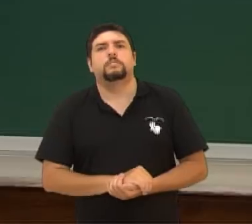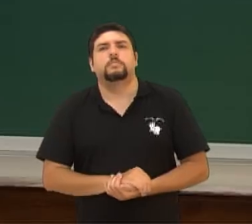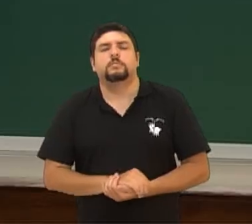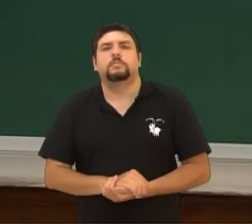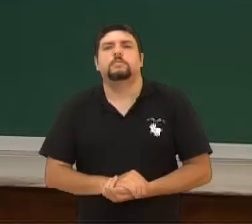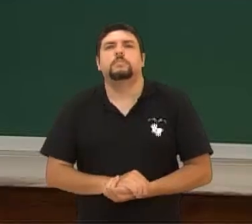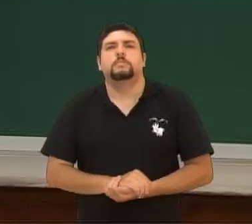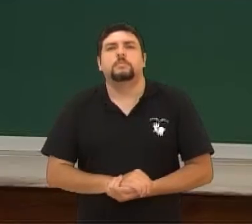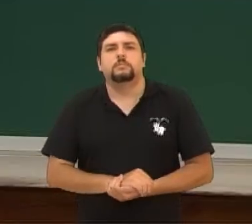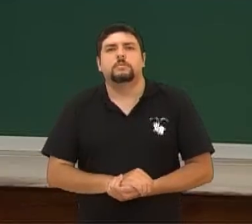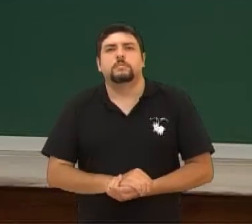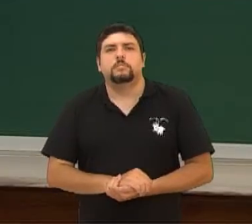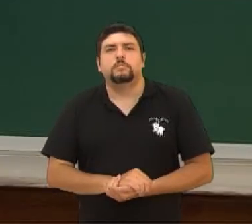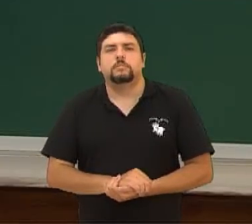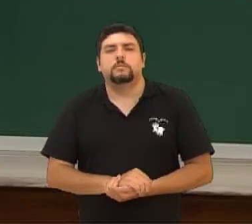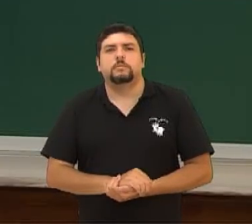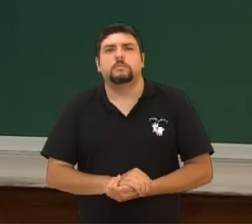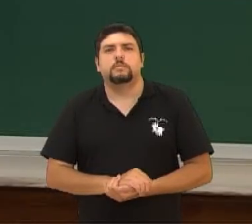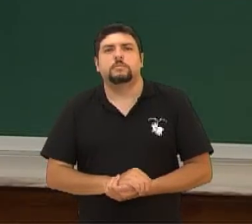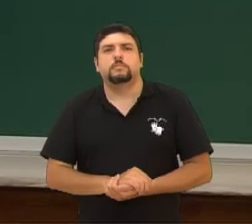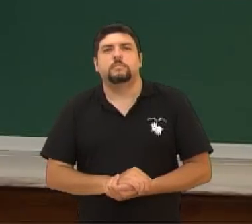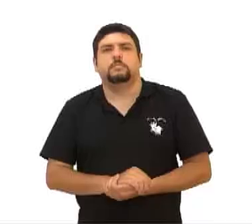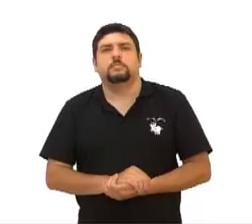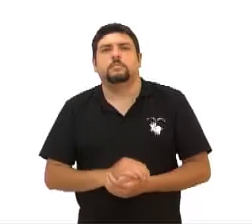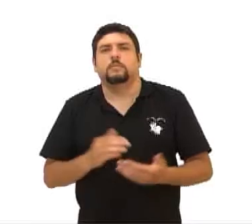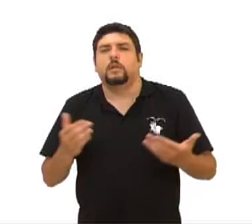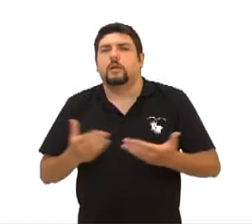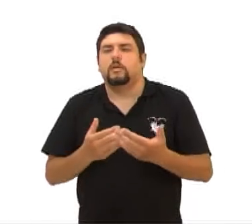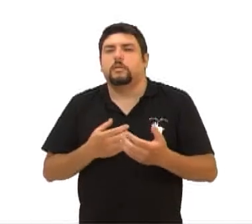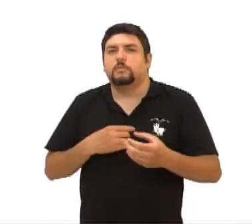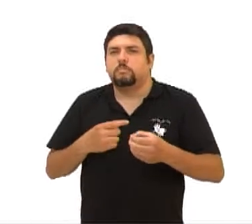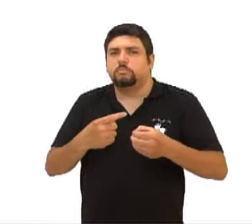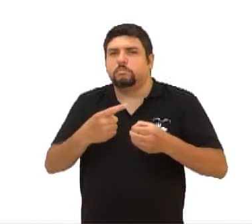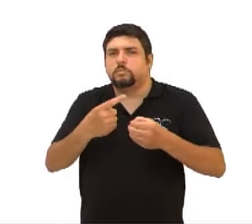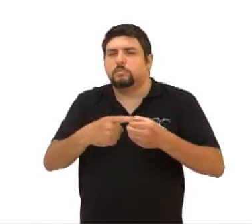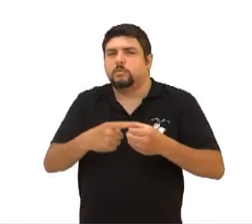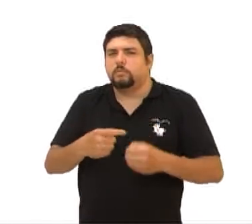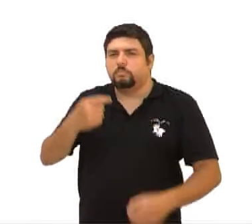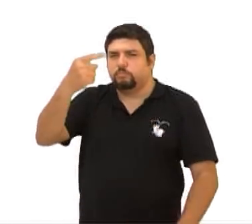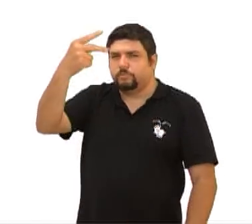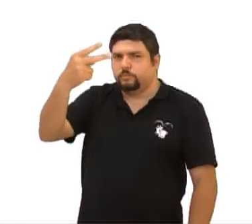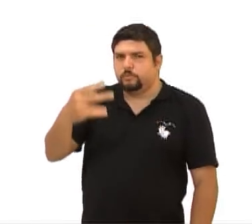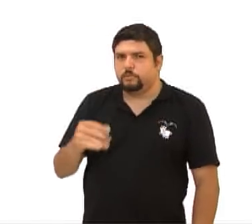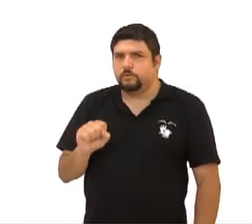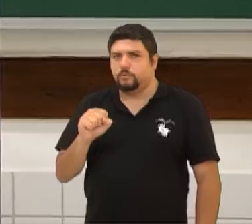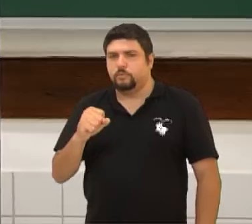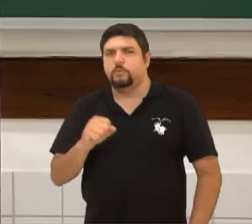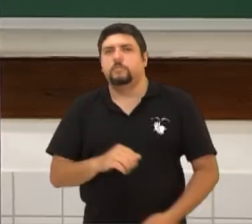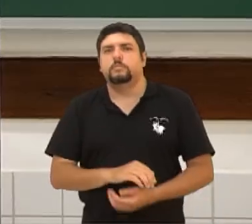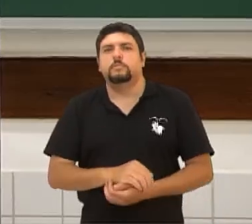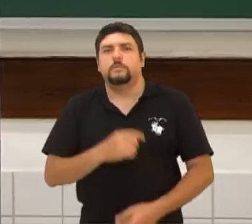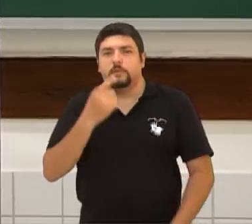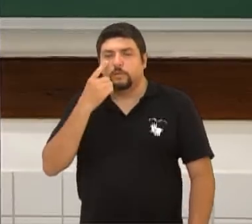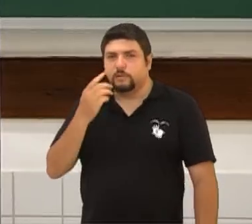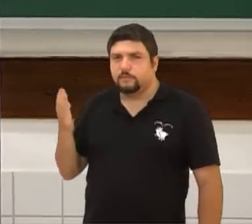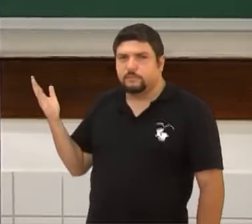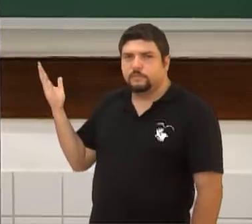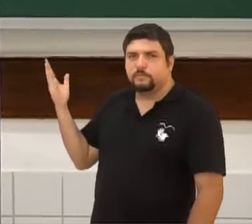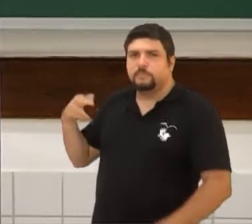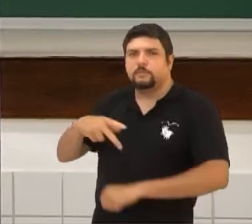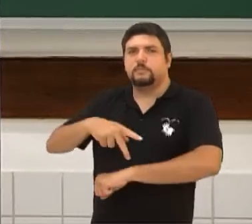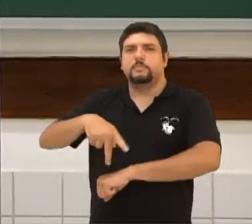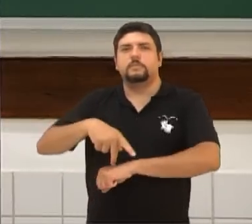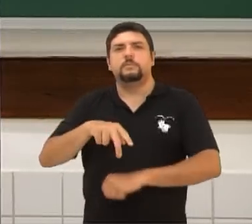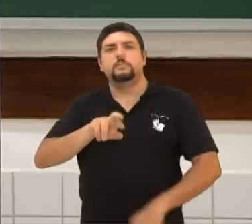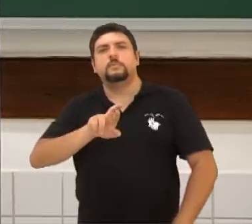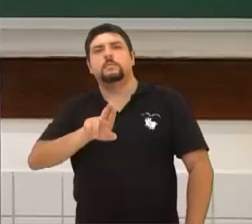20. Vamos agora ficar com as últimas cidades aí do nosso top 8. Vamos dar uma olhada em Kigali, em Ruanda,